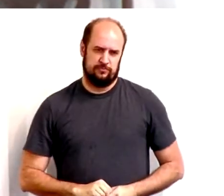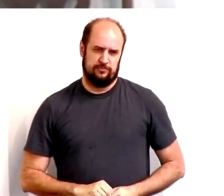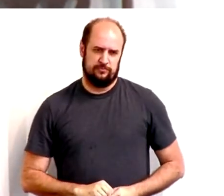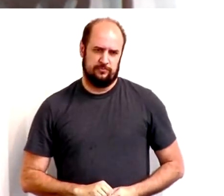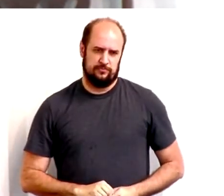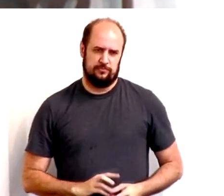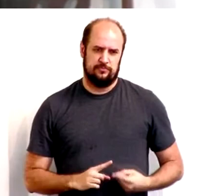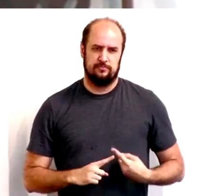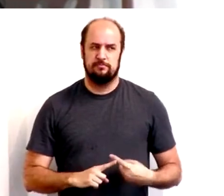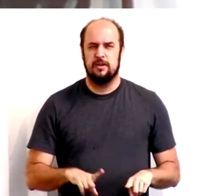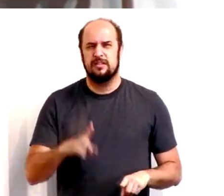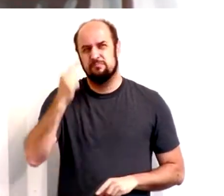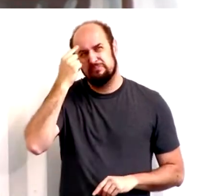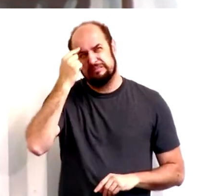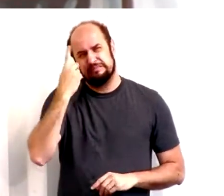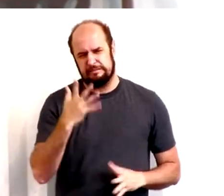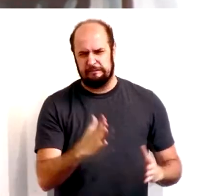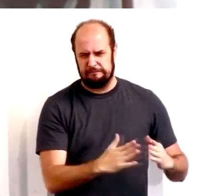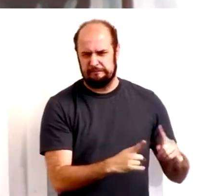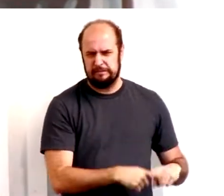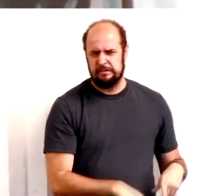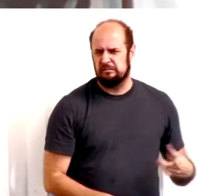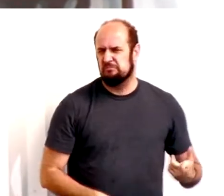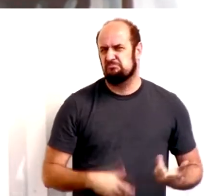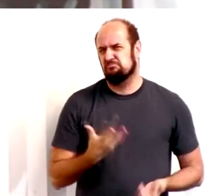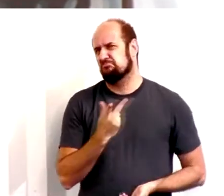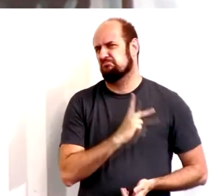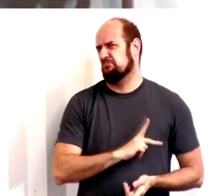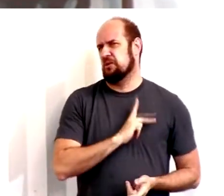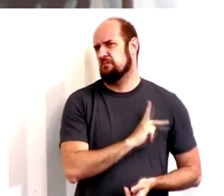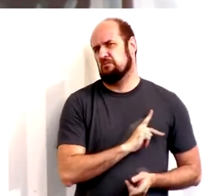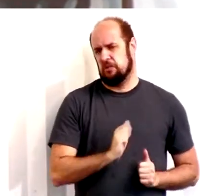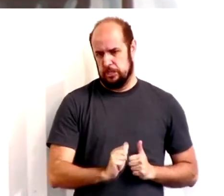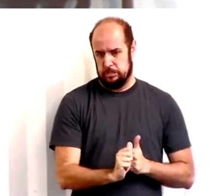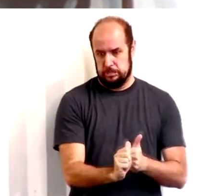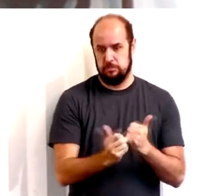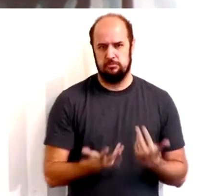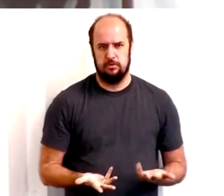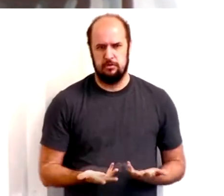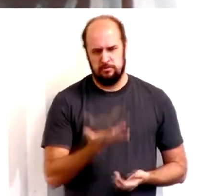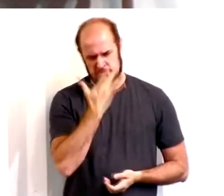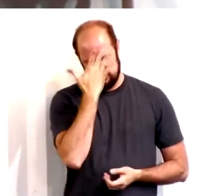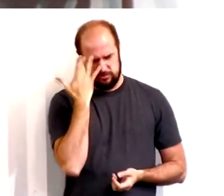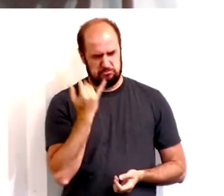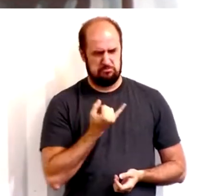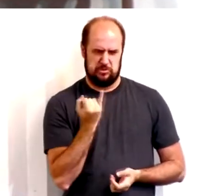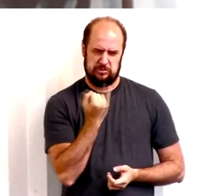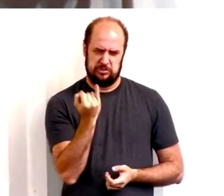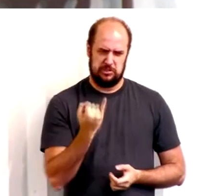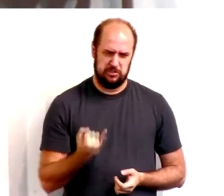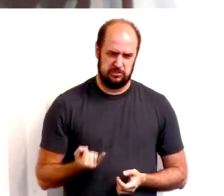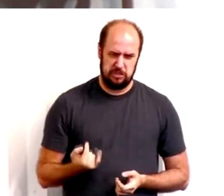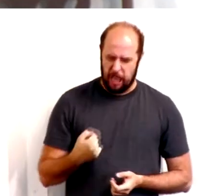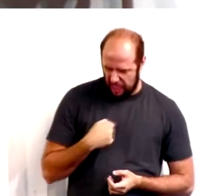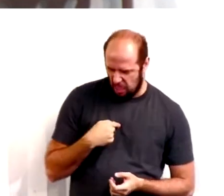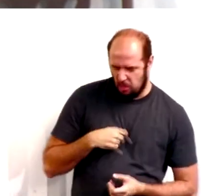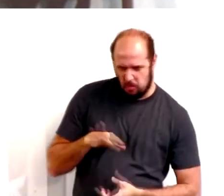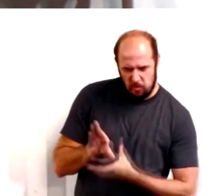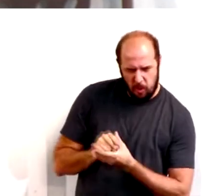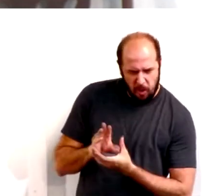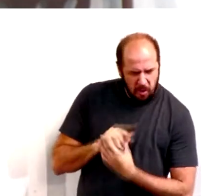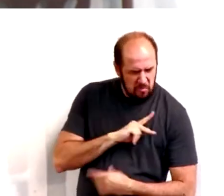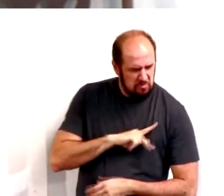Mas eles poderiam pensar: mas também Paulo é apóstolo. É alguém muito difícil de